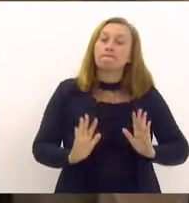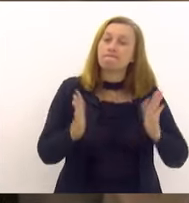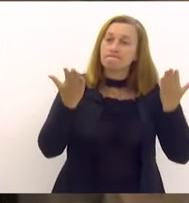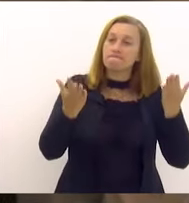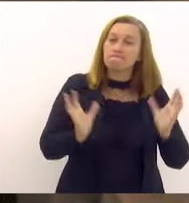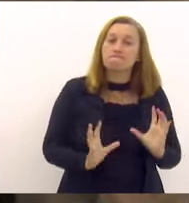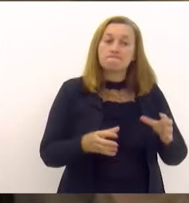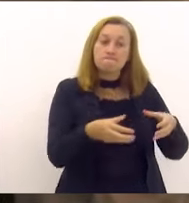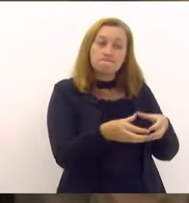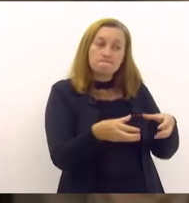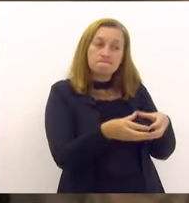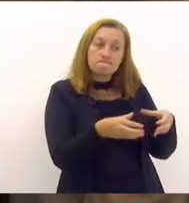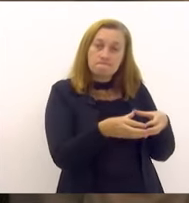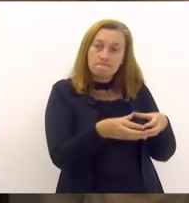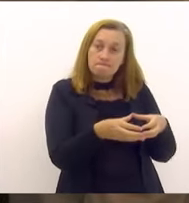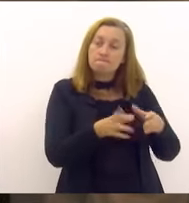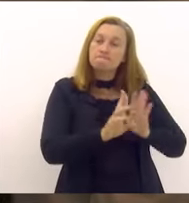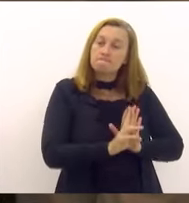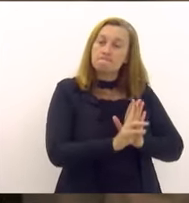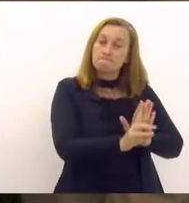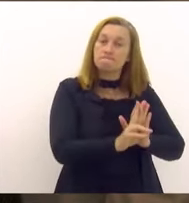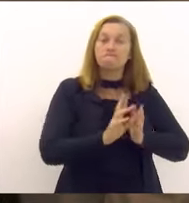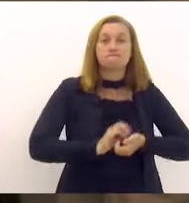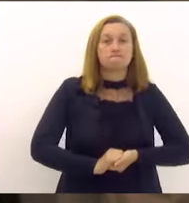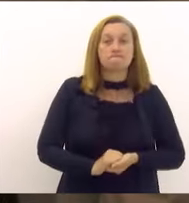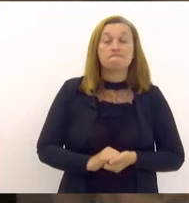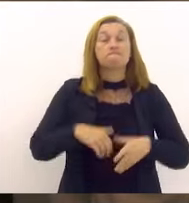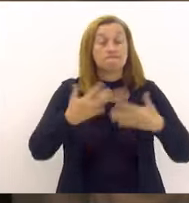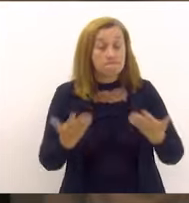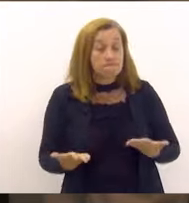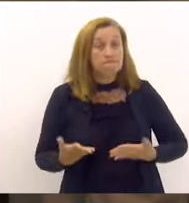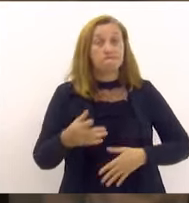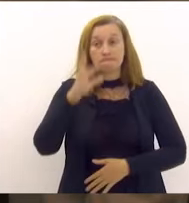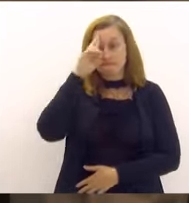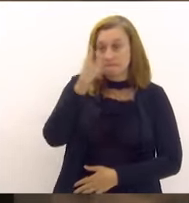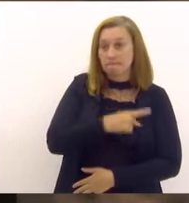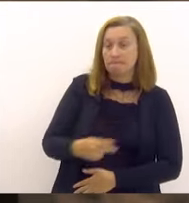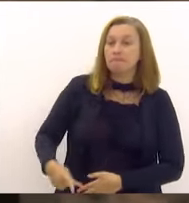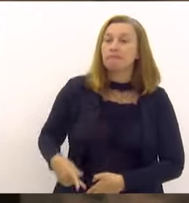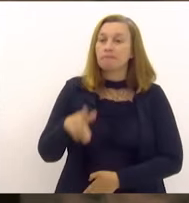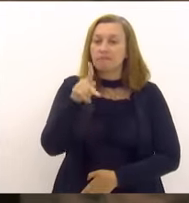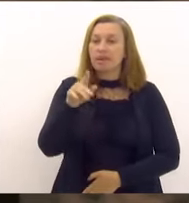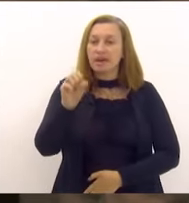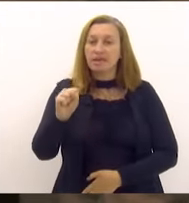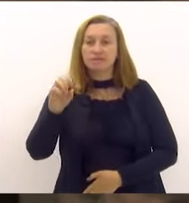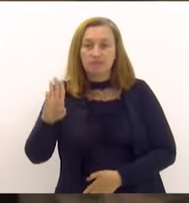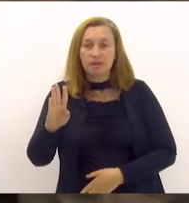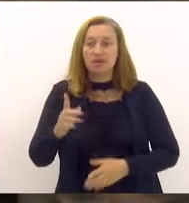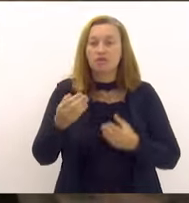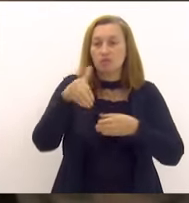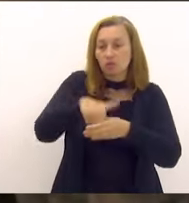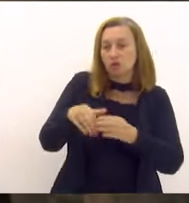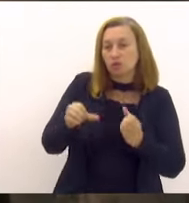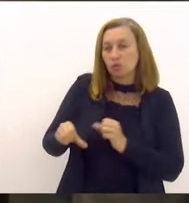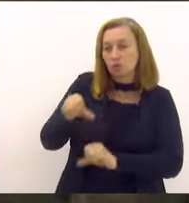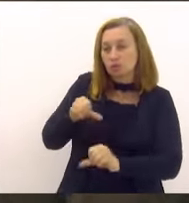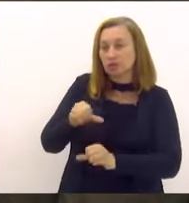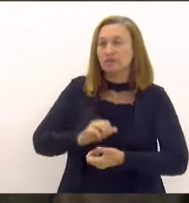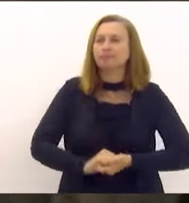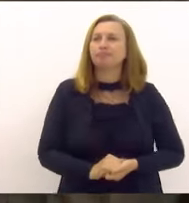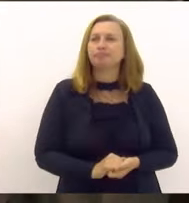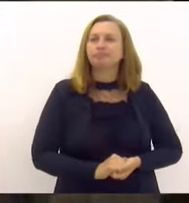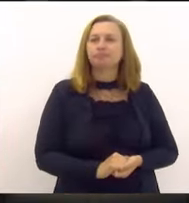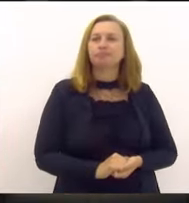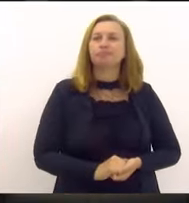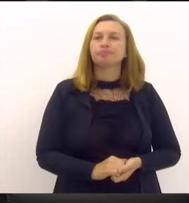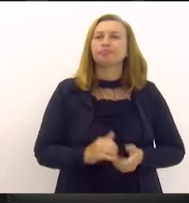parte das entidades representativas. Então, é isso, presidente. PSB vota contra, mas não obstrui.